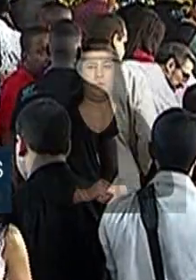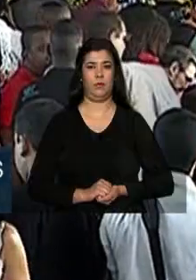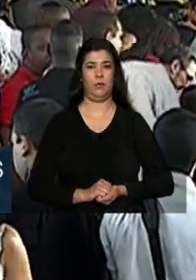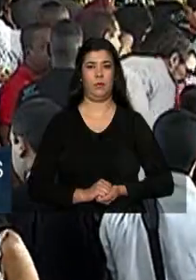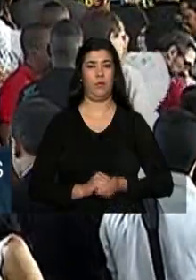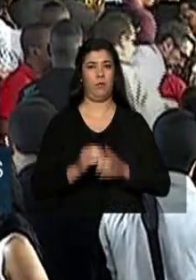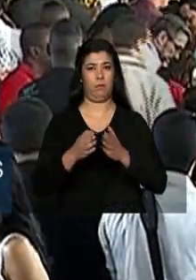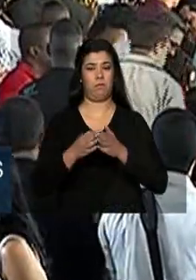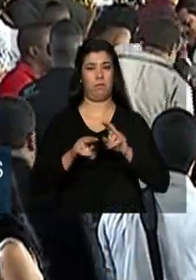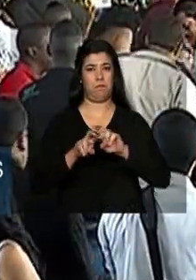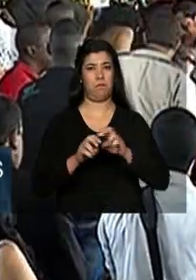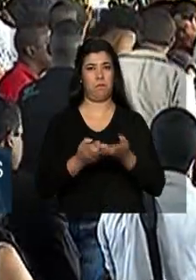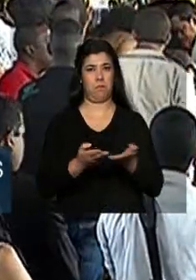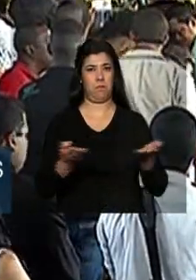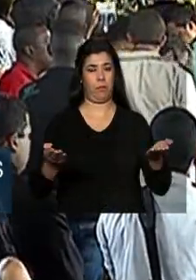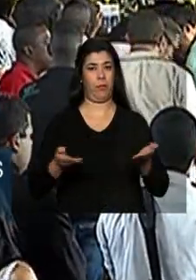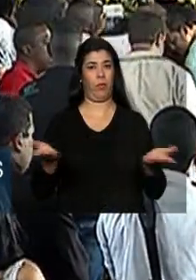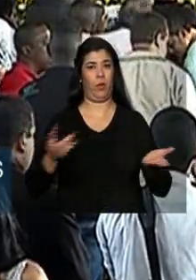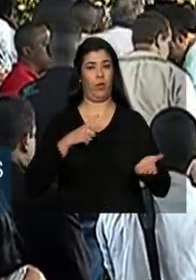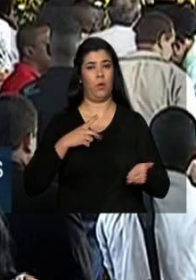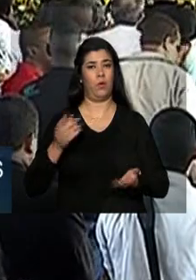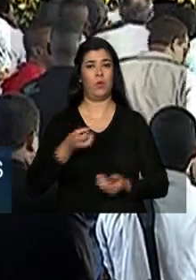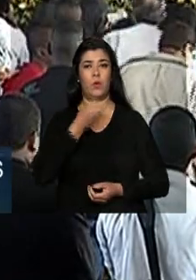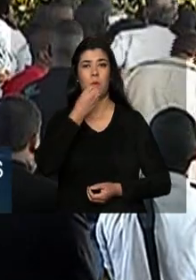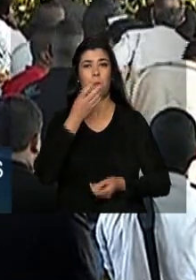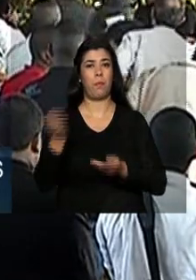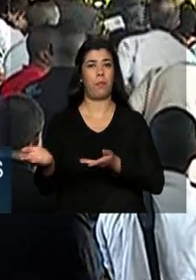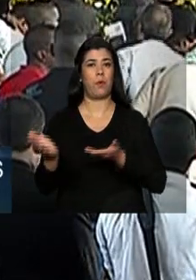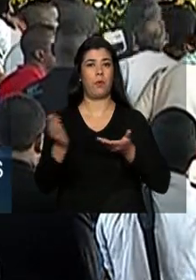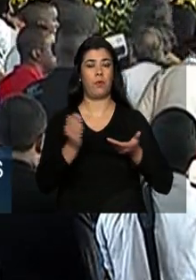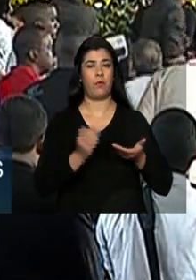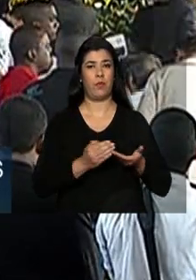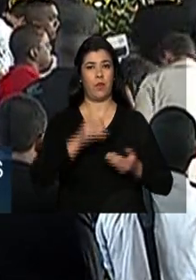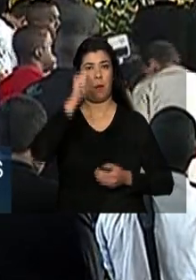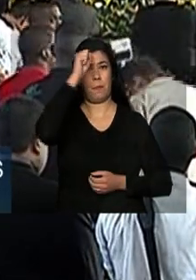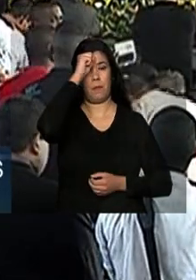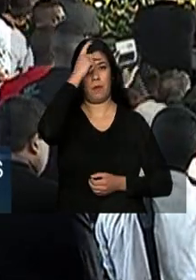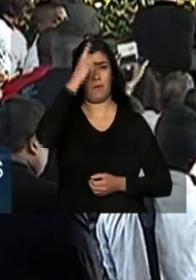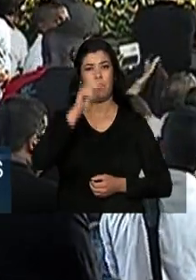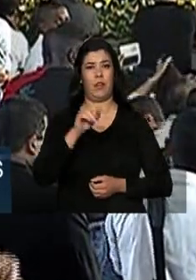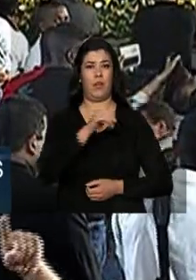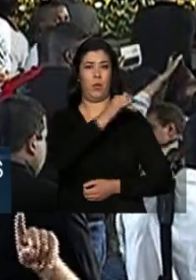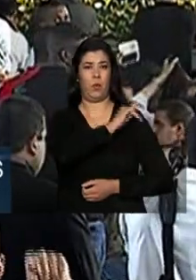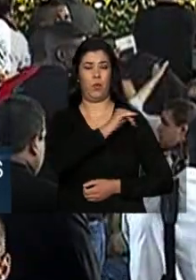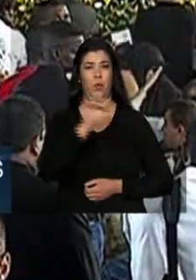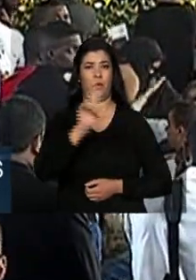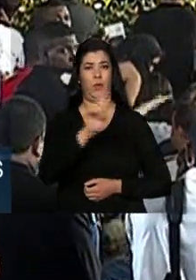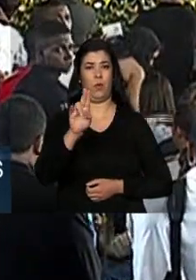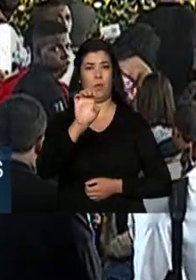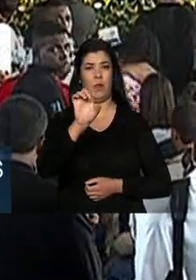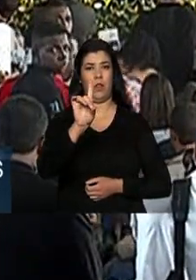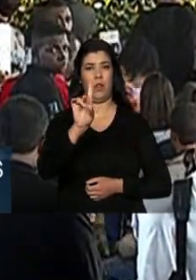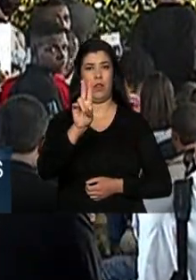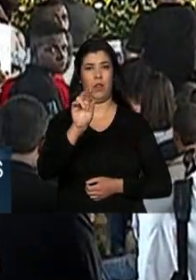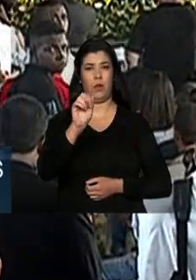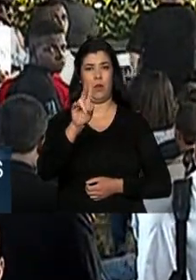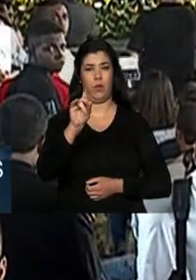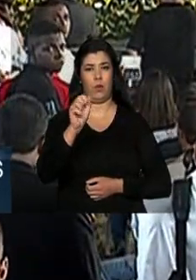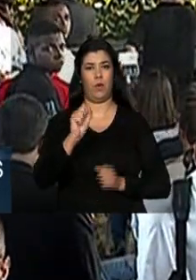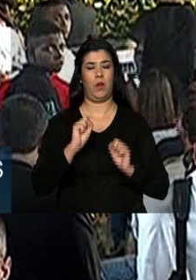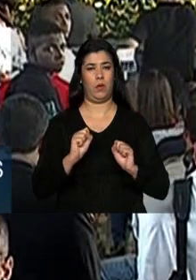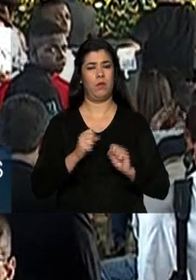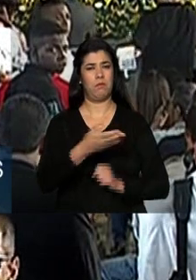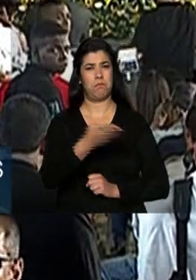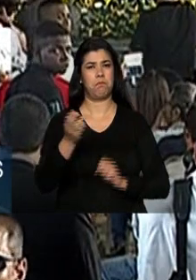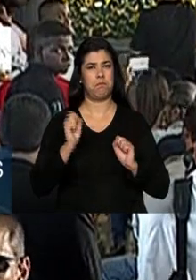Neste momento, ouviremos as palavras de boas-vindas do prefeito do Rio de Janeiro, Eduardo Paes. Bem, pode aplaudir